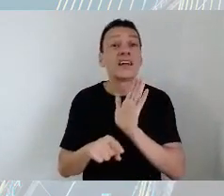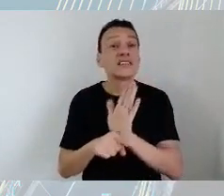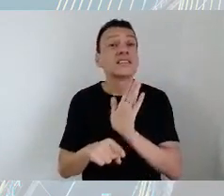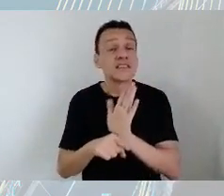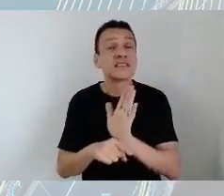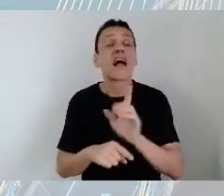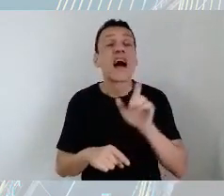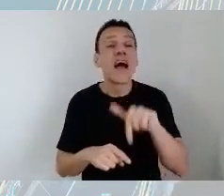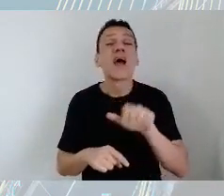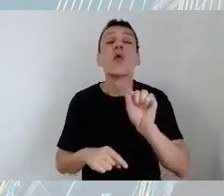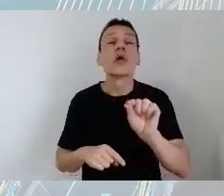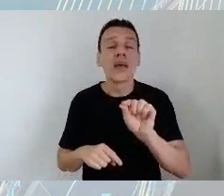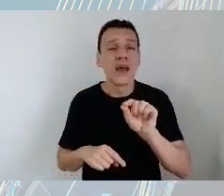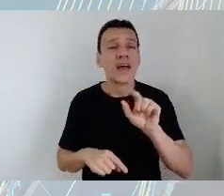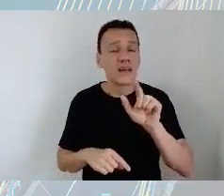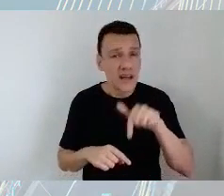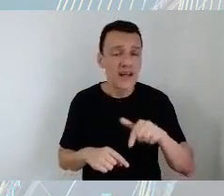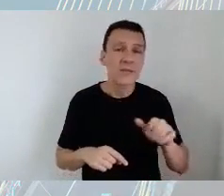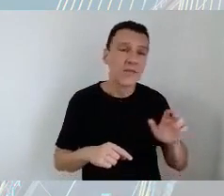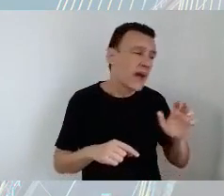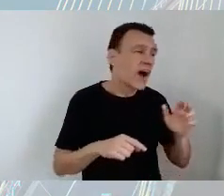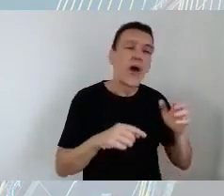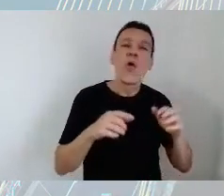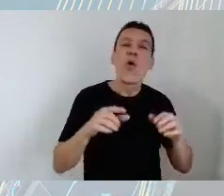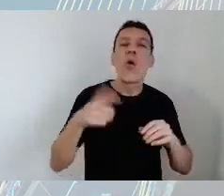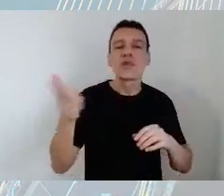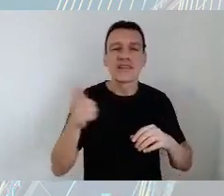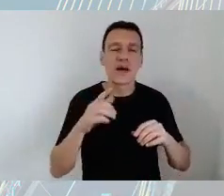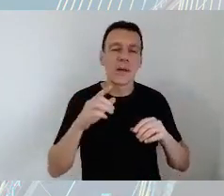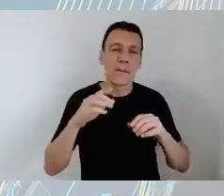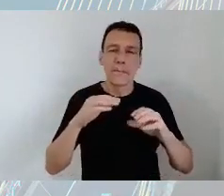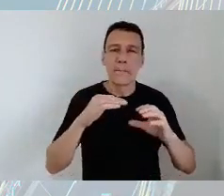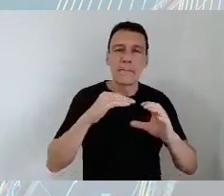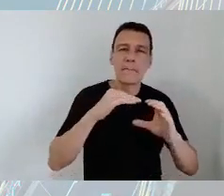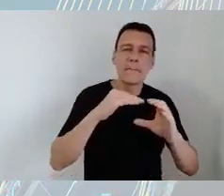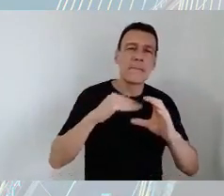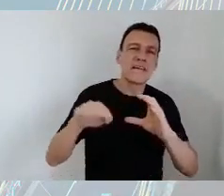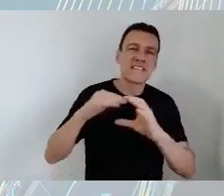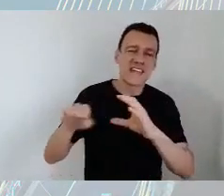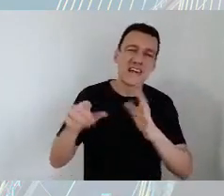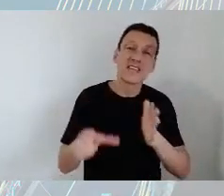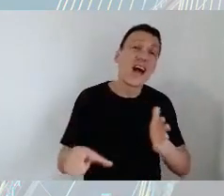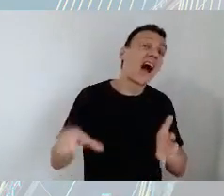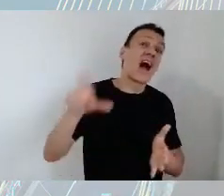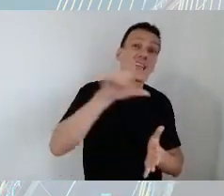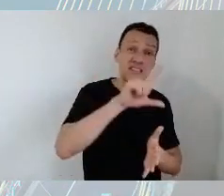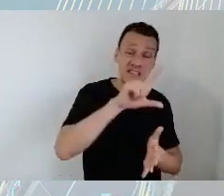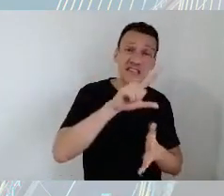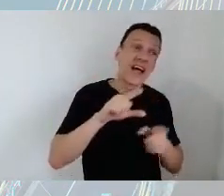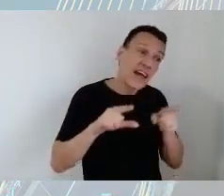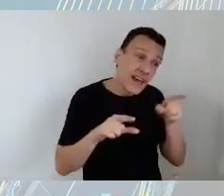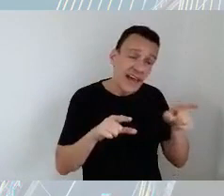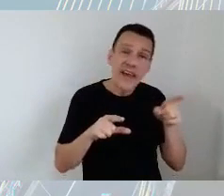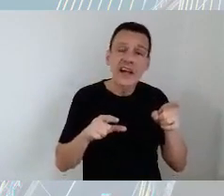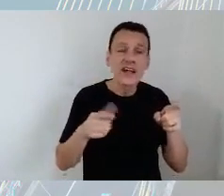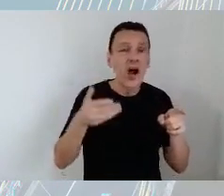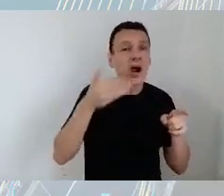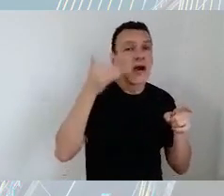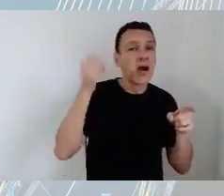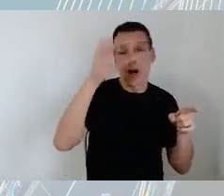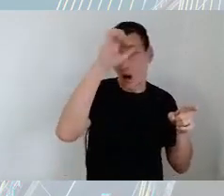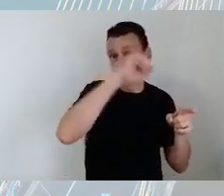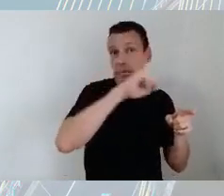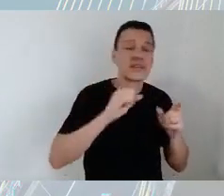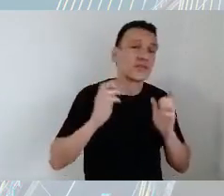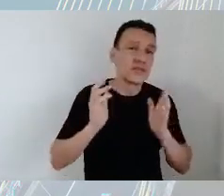trouxe das mensagens anteriores. E aí que está uma outra coisa super importante, porque se você não coloca esse contexto, e de